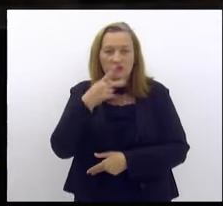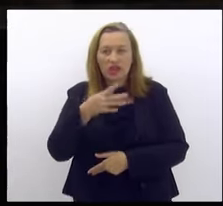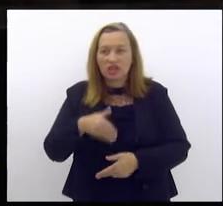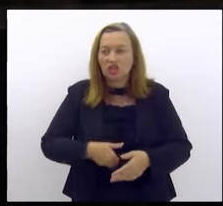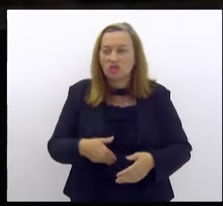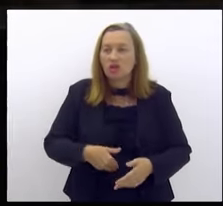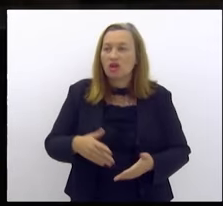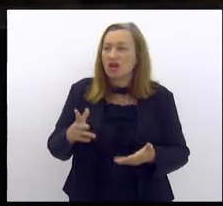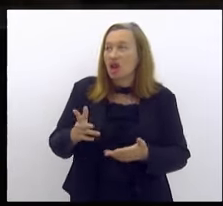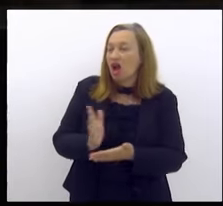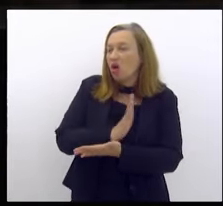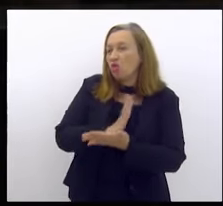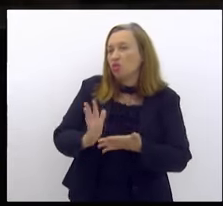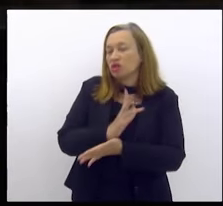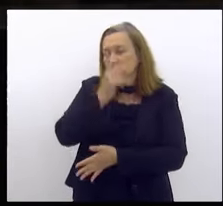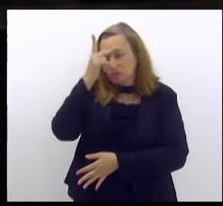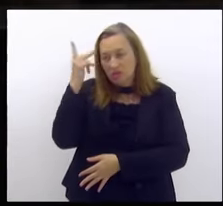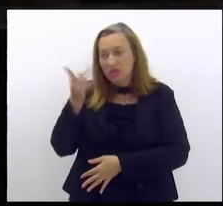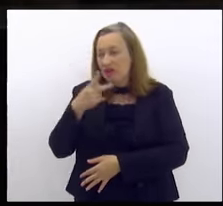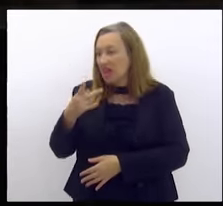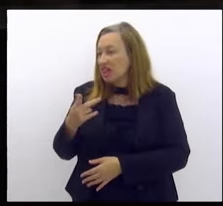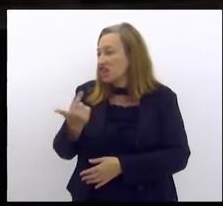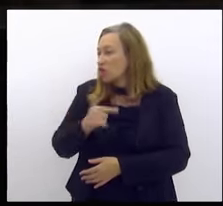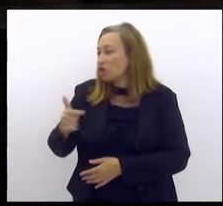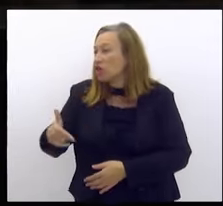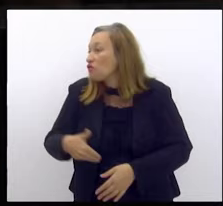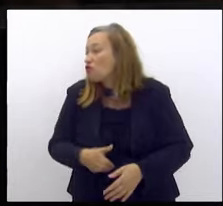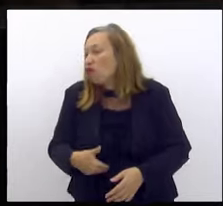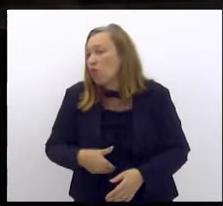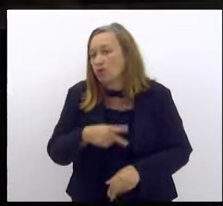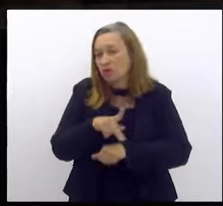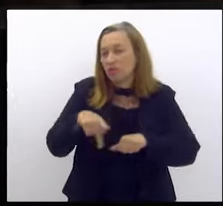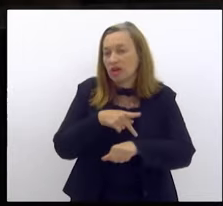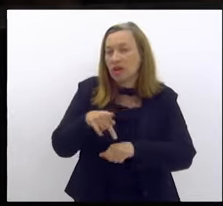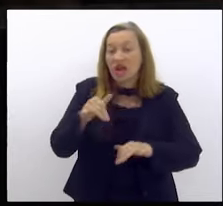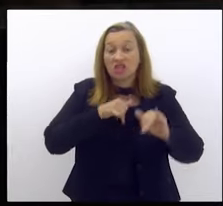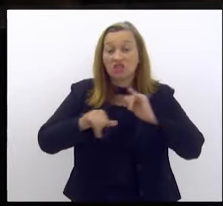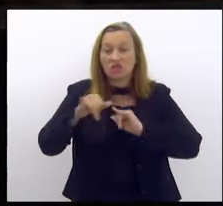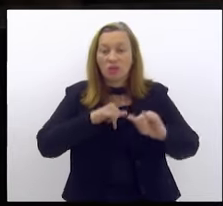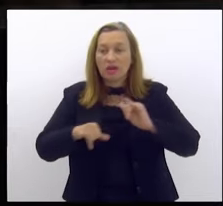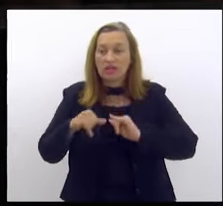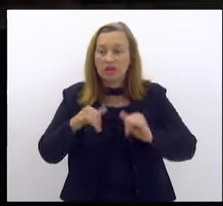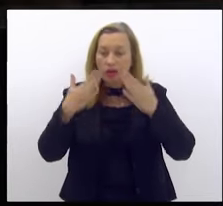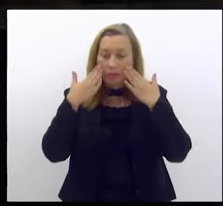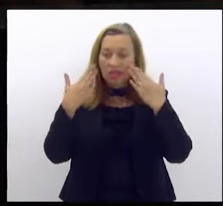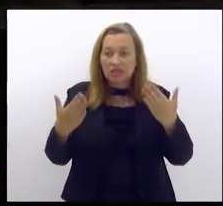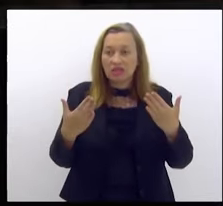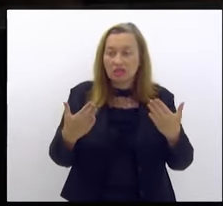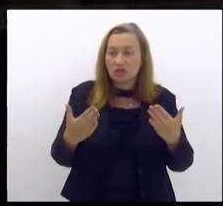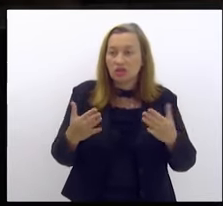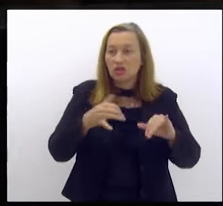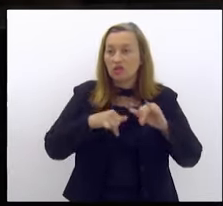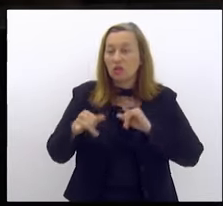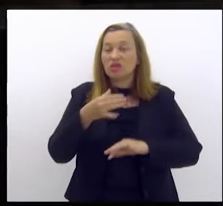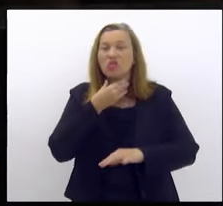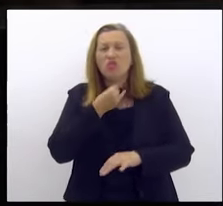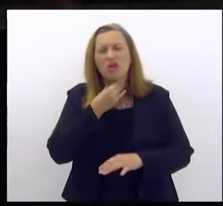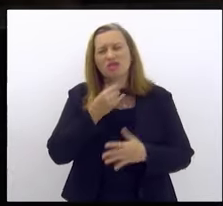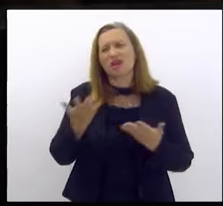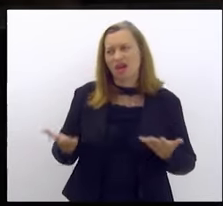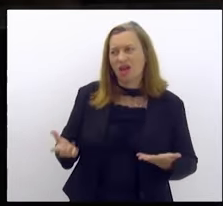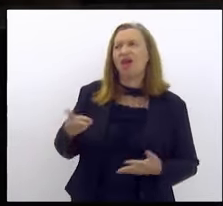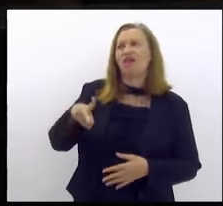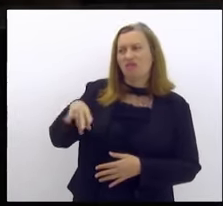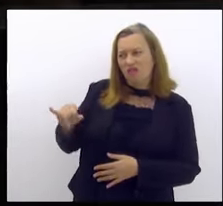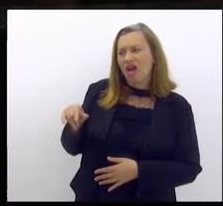aqui dizer que não existe fome no país. Dizem até que os dados que nós apresentamos são dados equivocados. Ora, vai